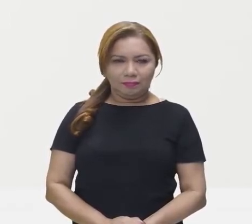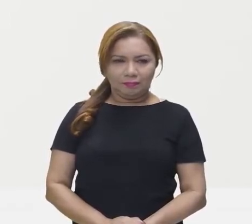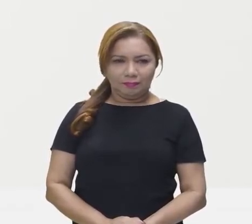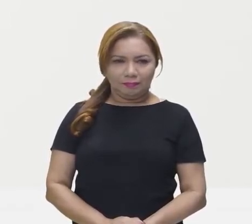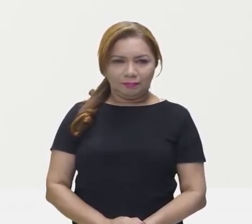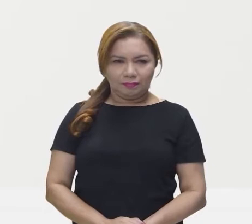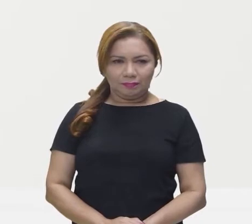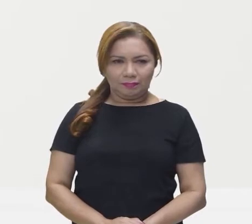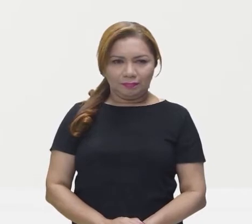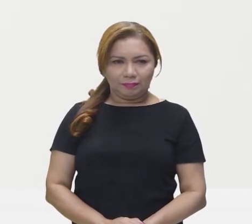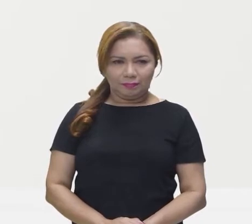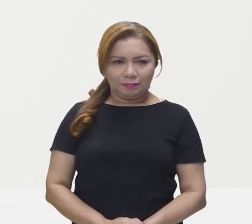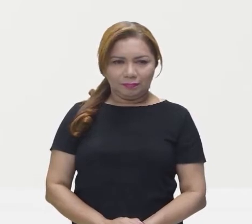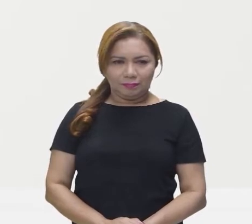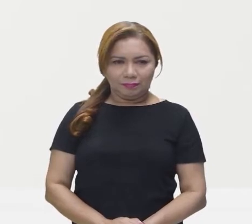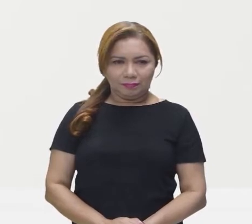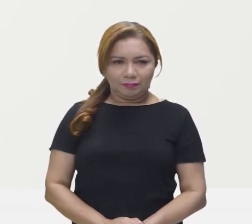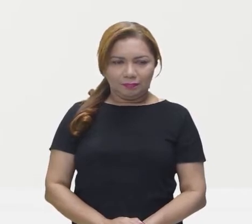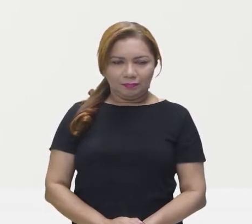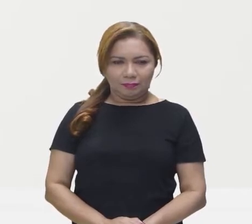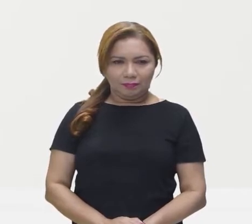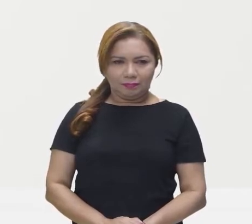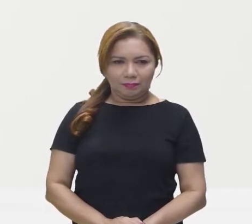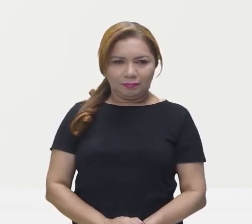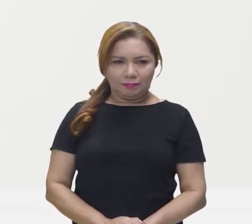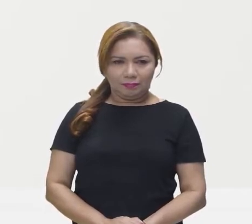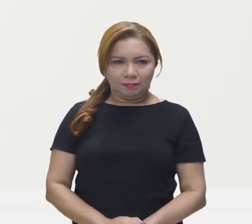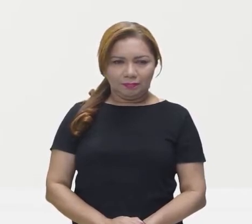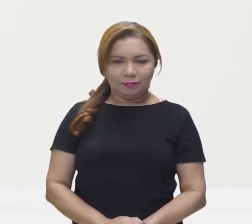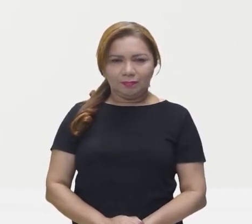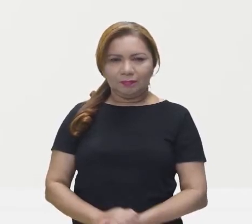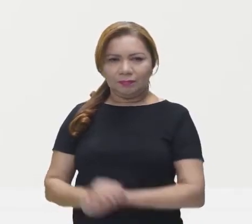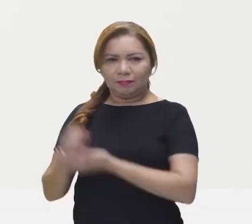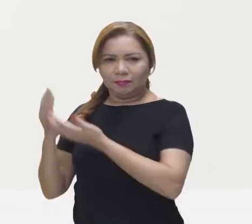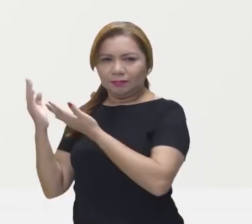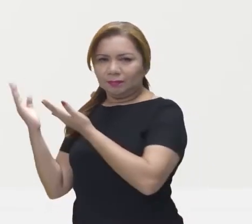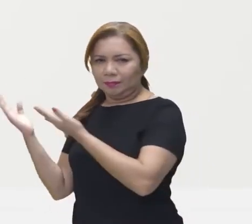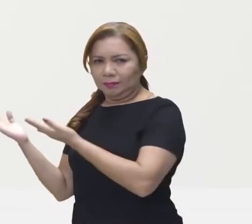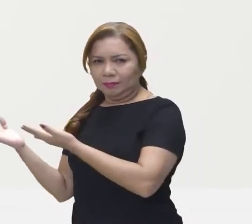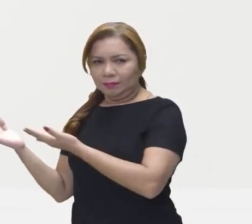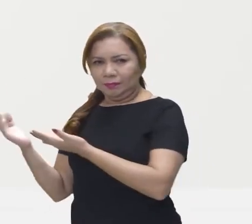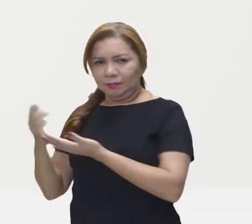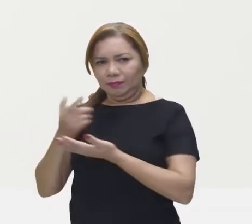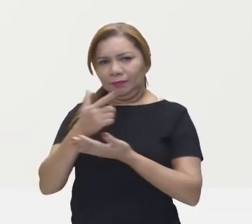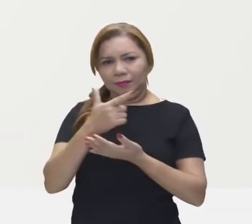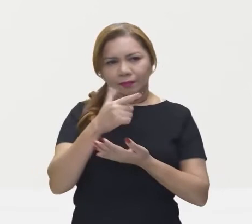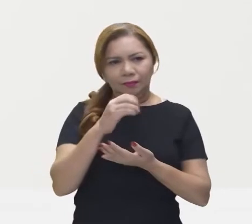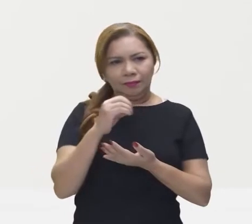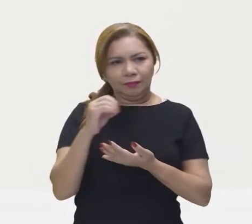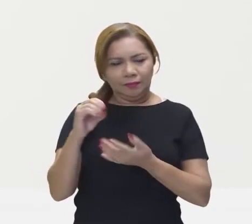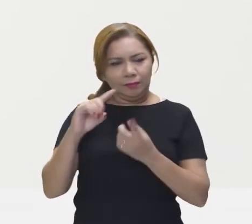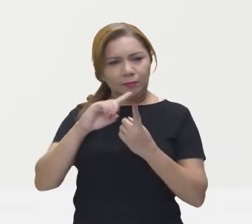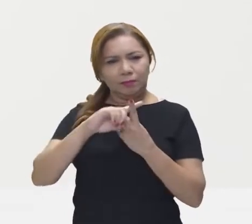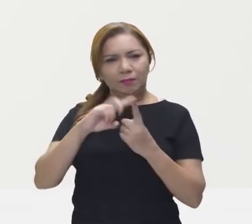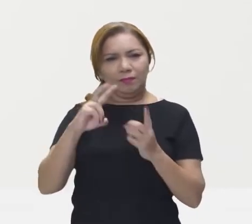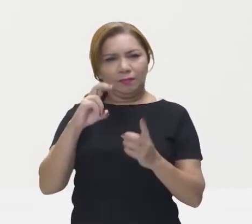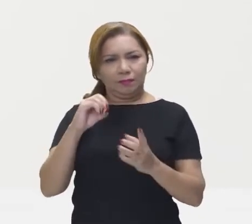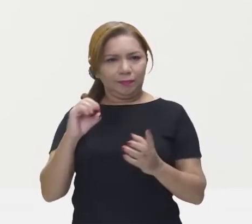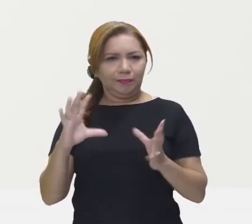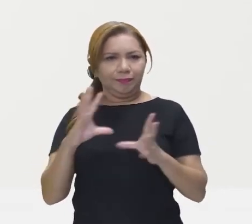250. Veja só, já alterou. Eu tenho 250 metros de